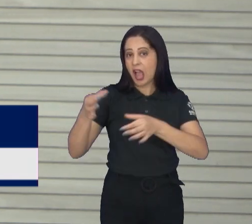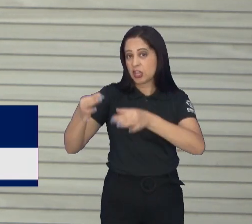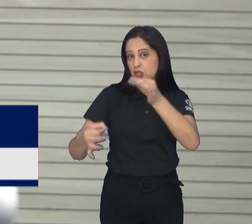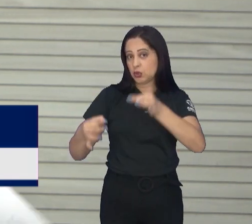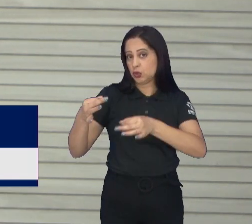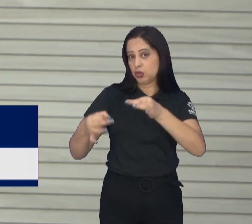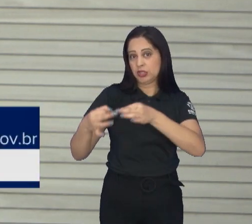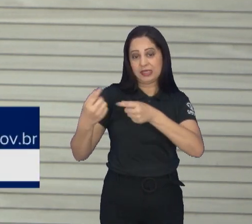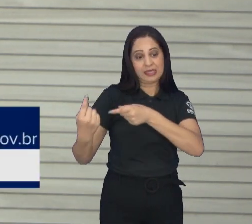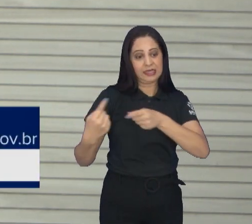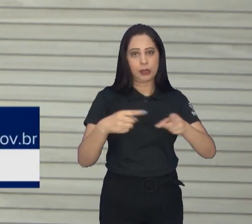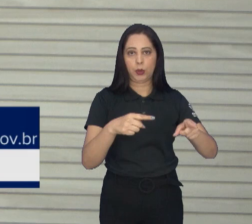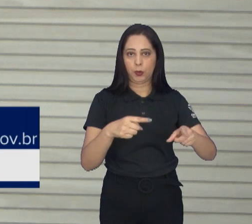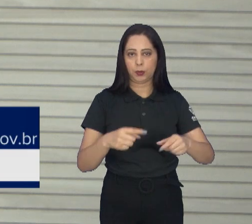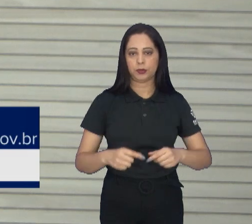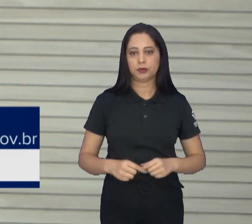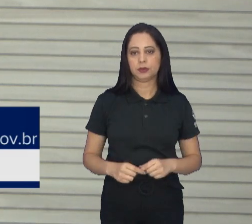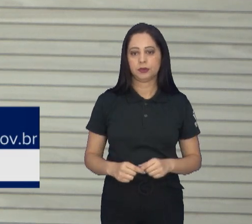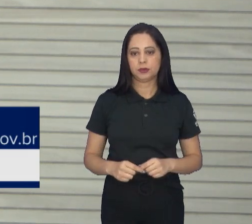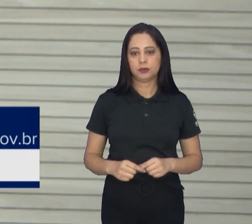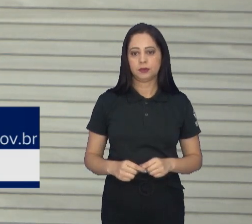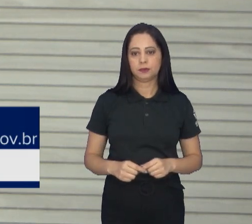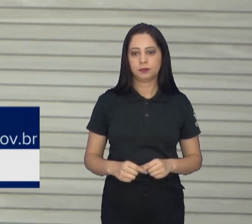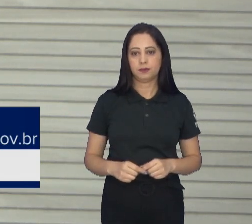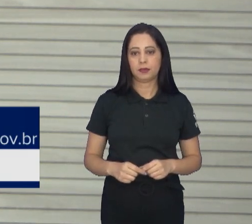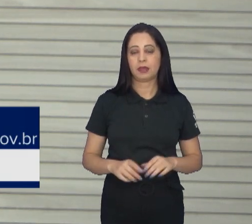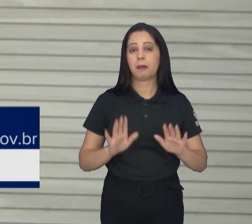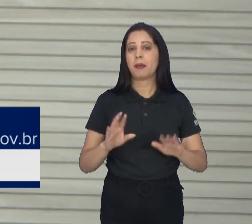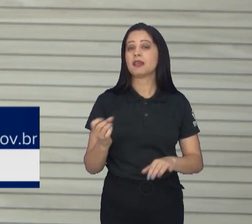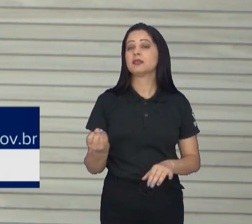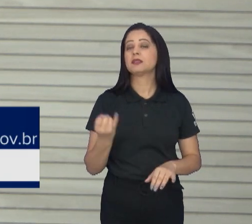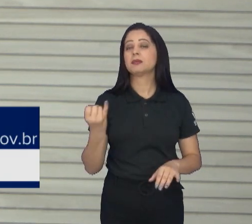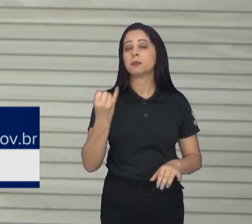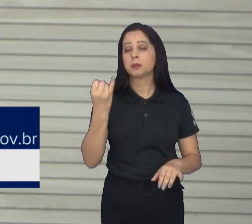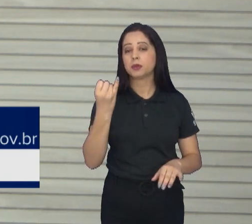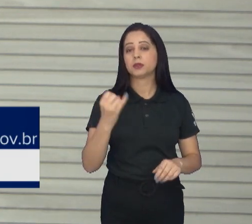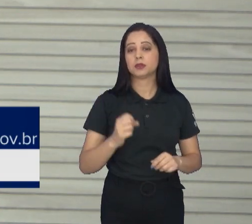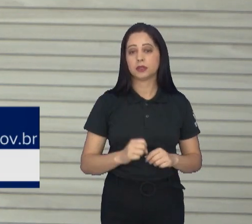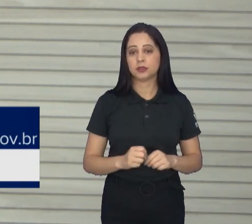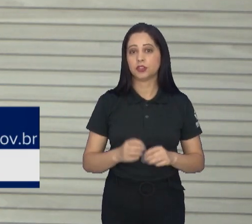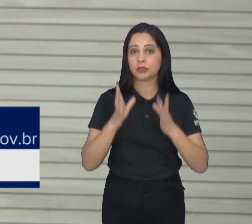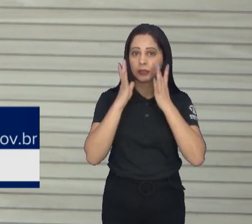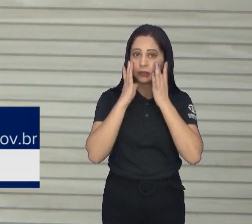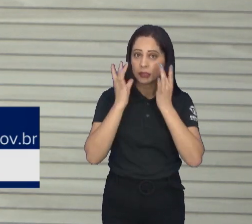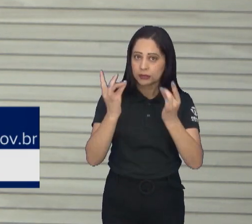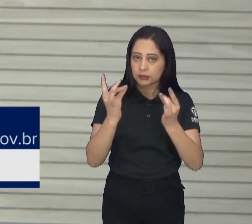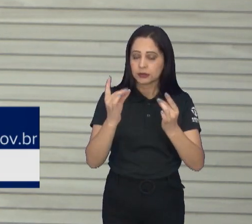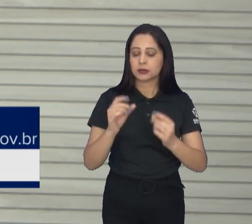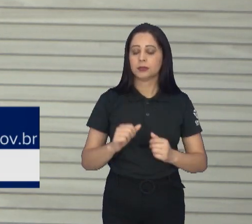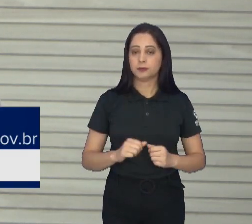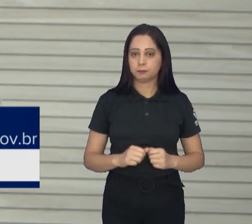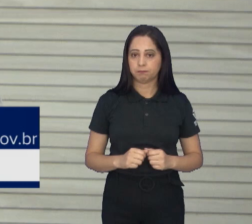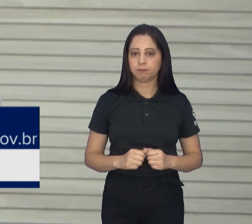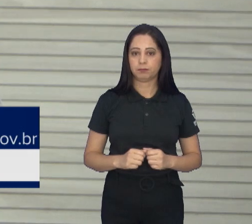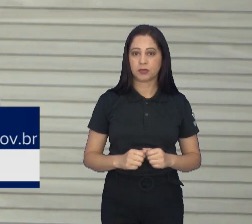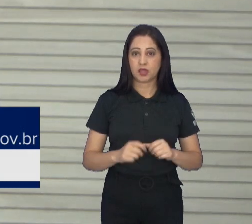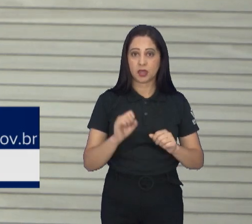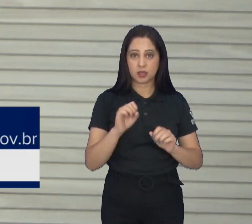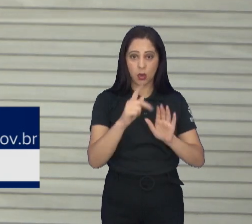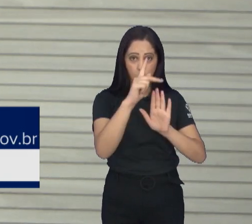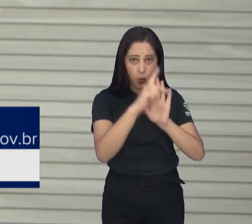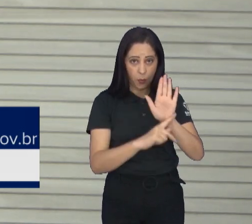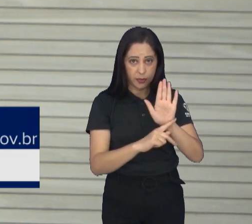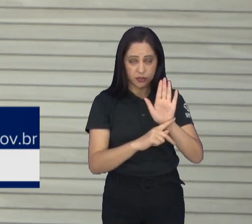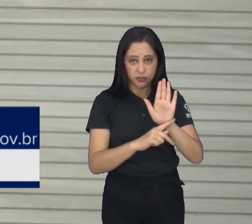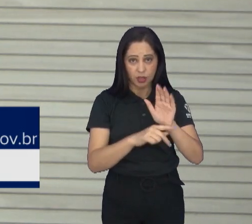aqui da Câmara. E uma coisa importante que se é alertado é que se esse projeto, se